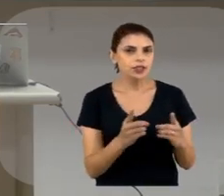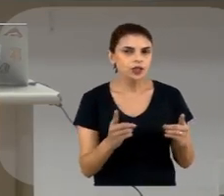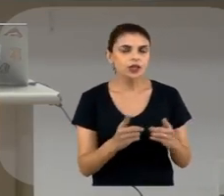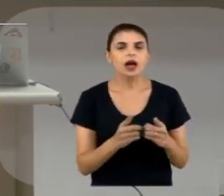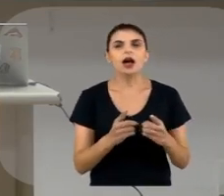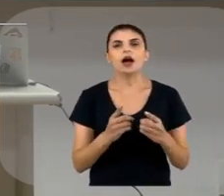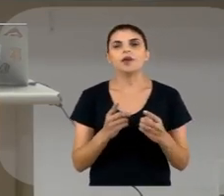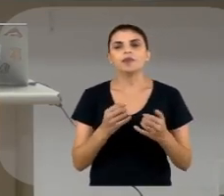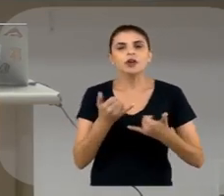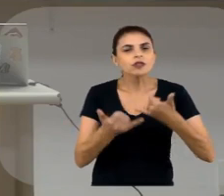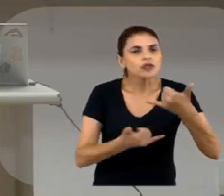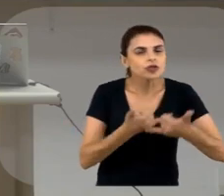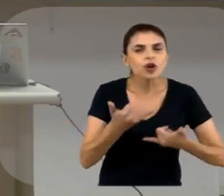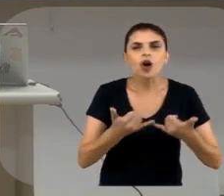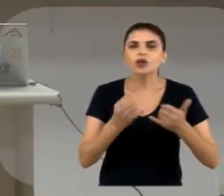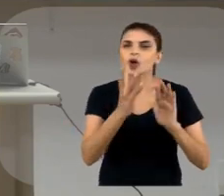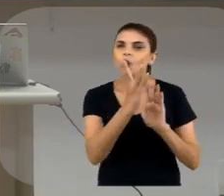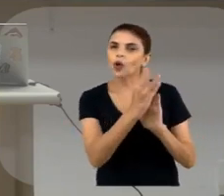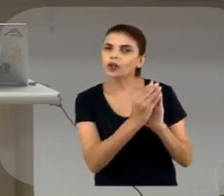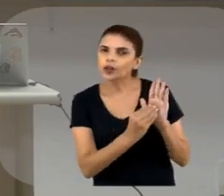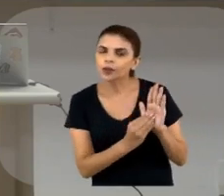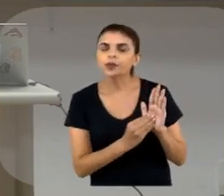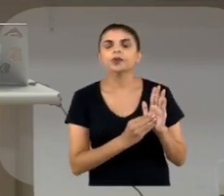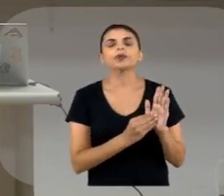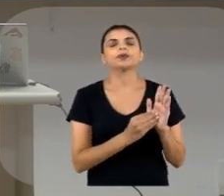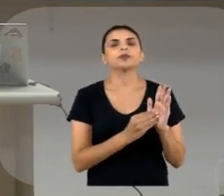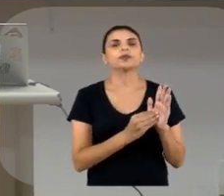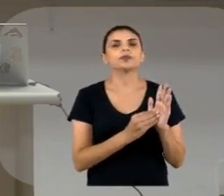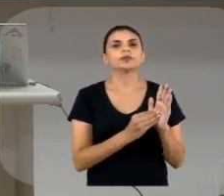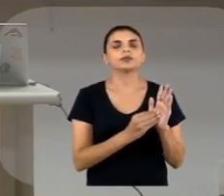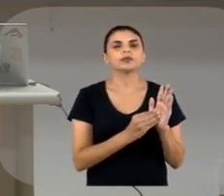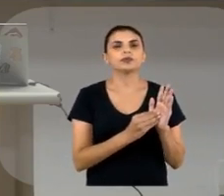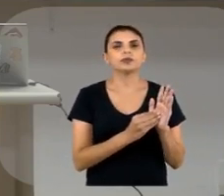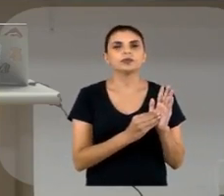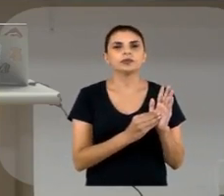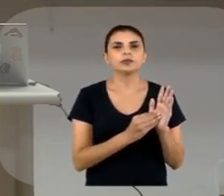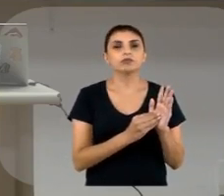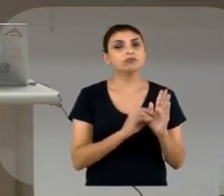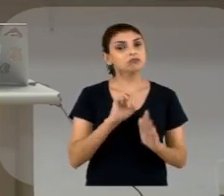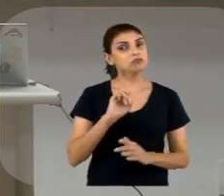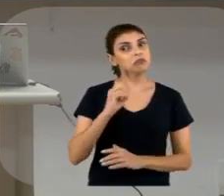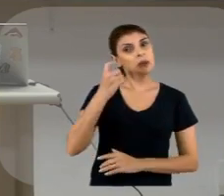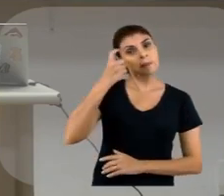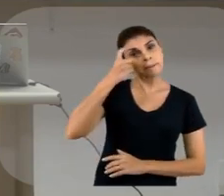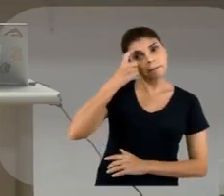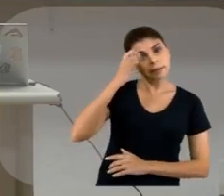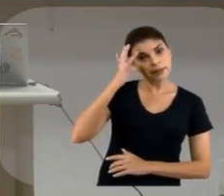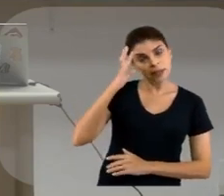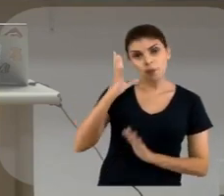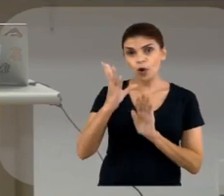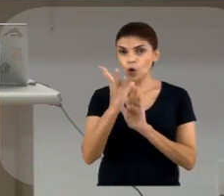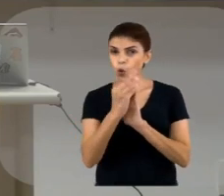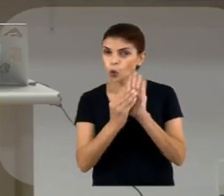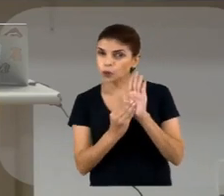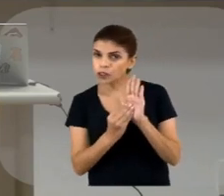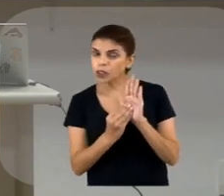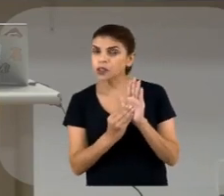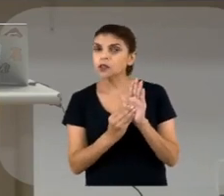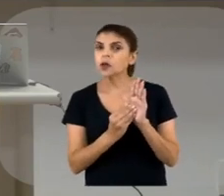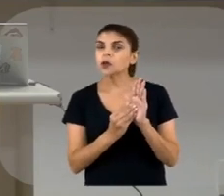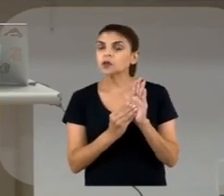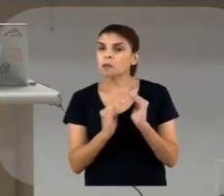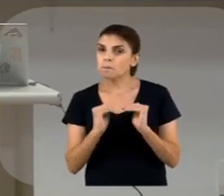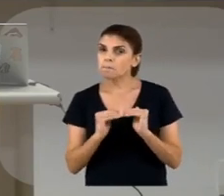dos tópicos, dos conteúdos, a questão de se pensar, né, o conteúdo